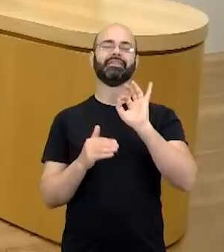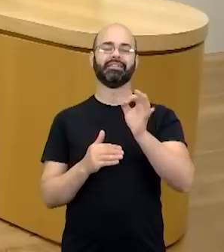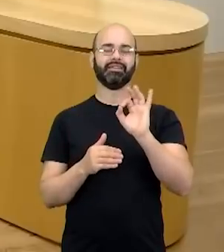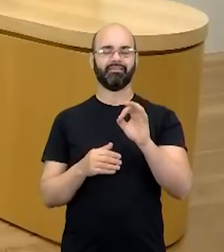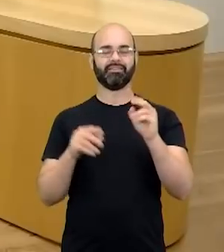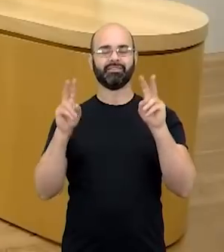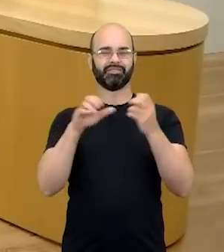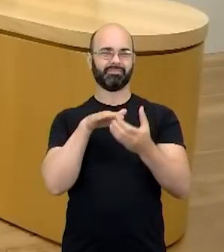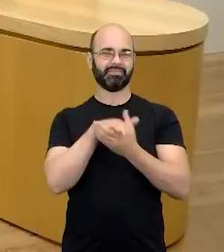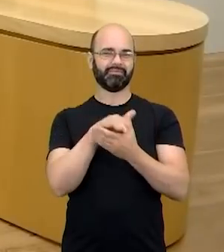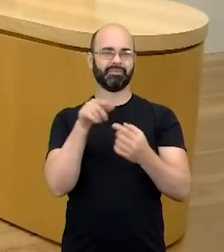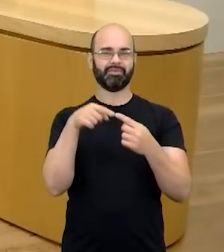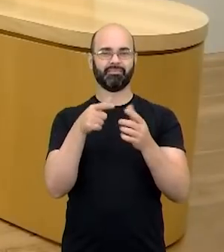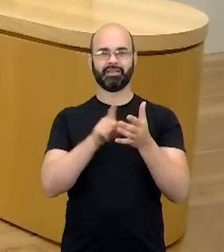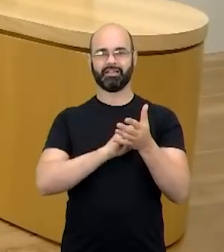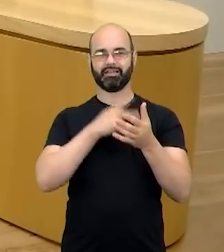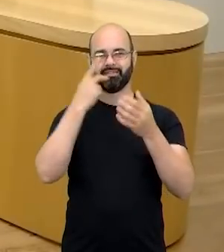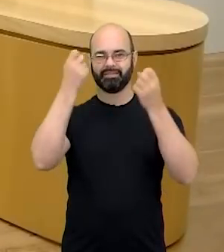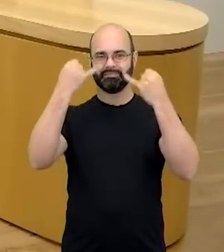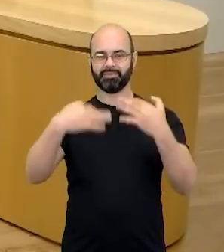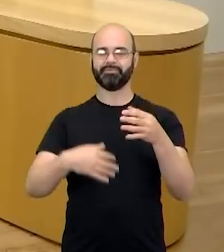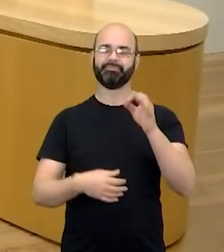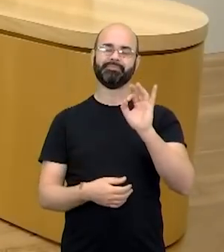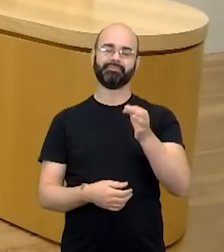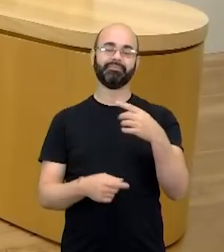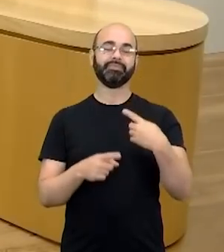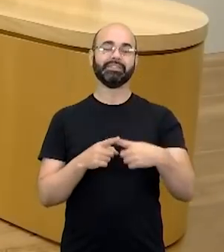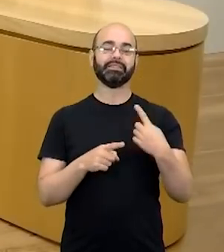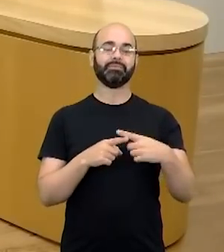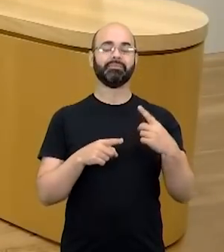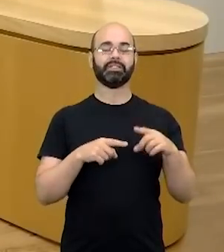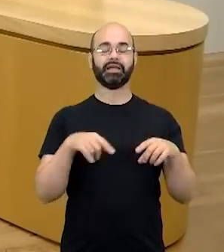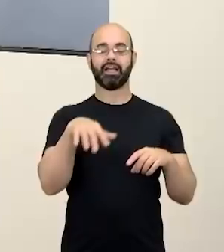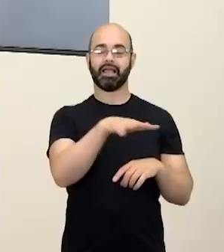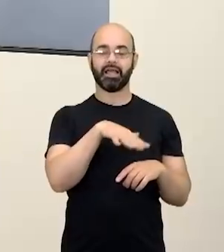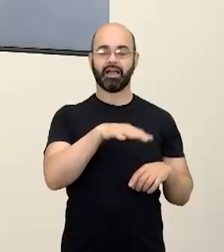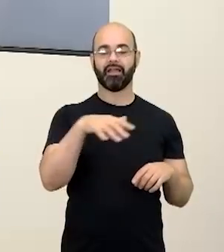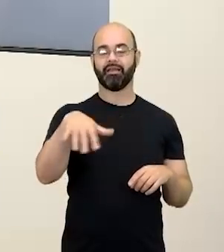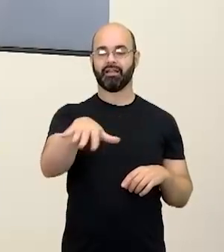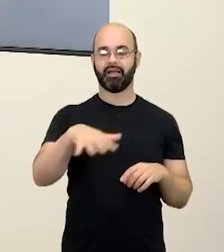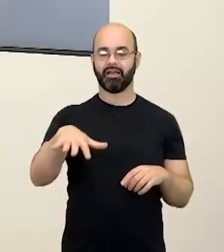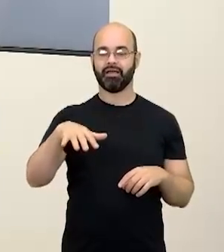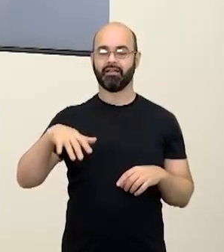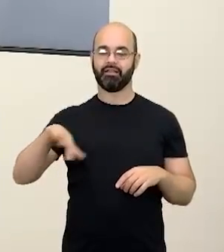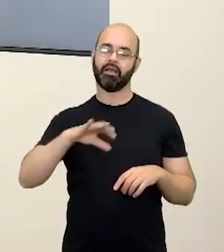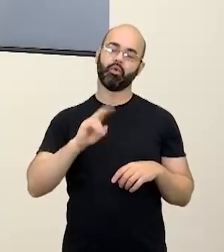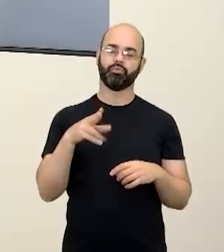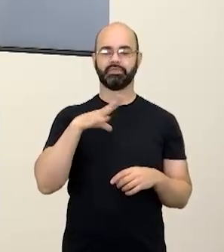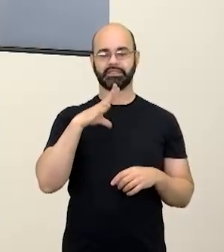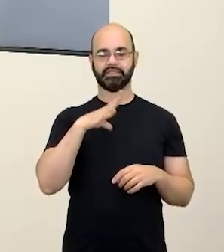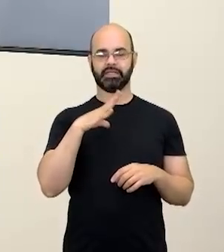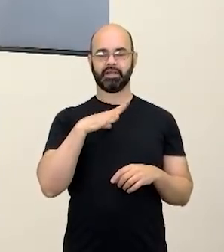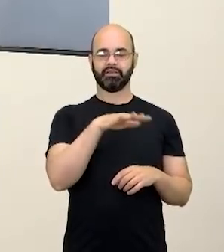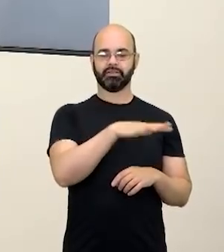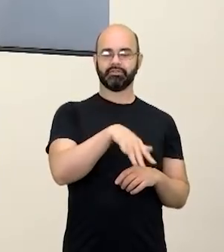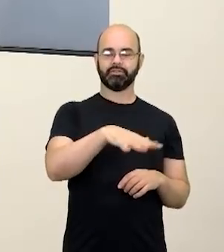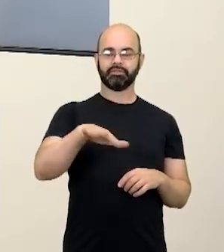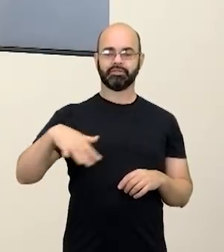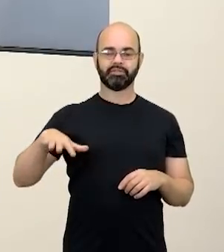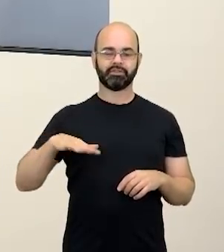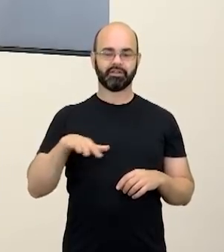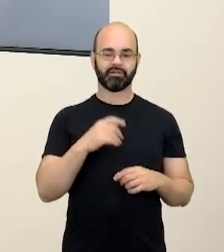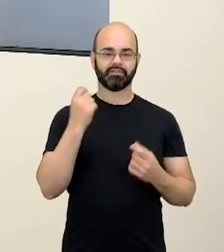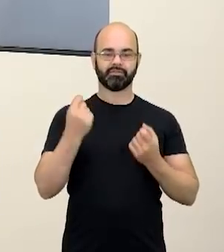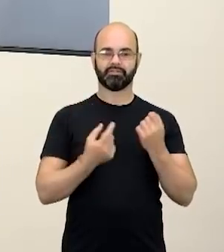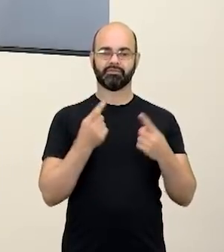sapatos. Exatamente. Então, é por isso que a gente acaba tendo algumas regiões ou cidades acabam tendo, né, um